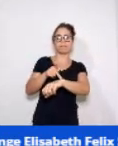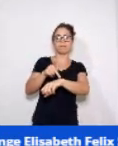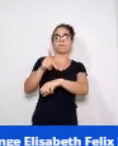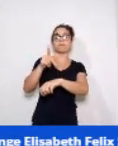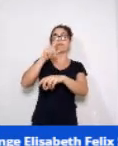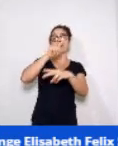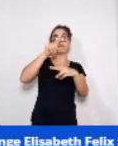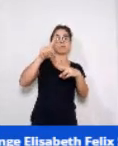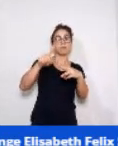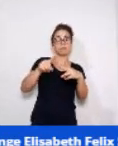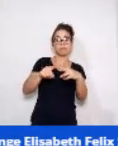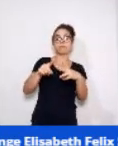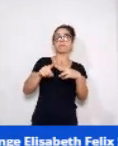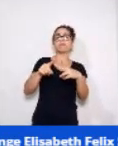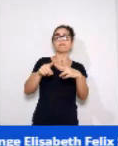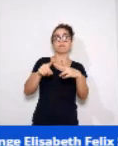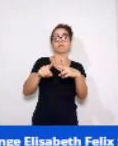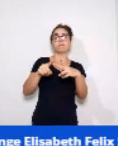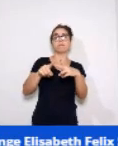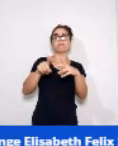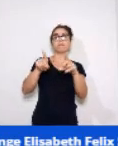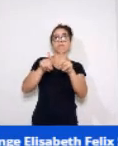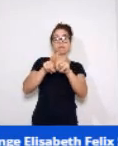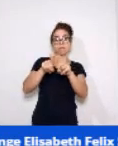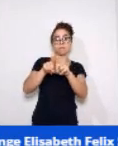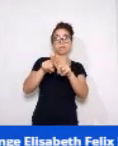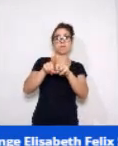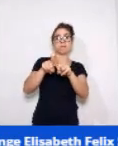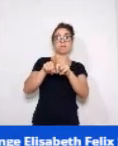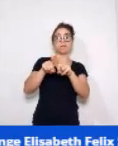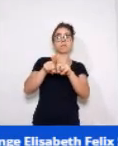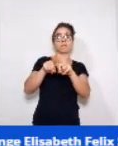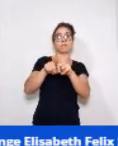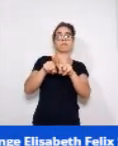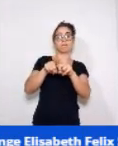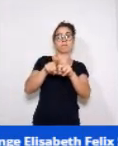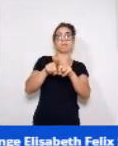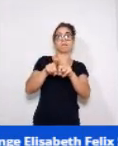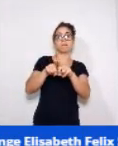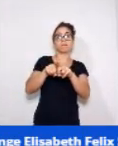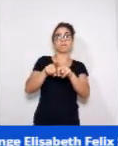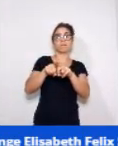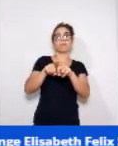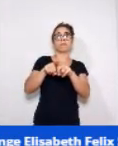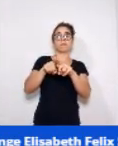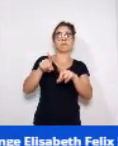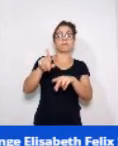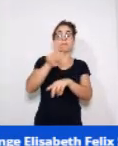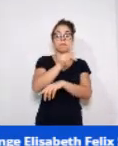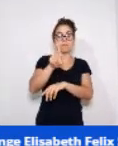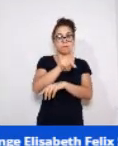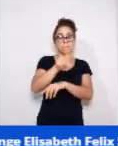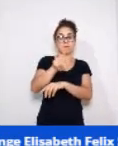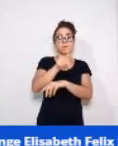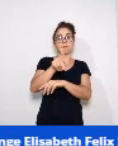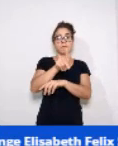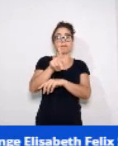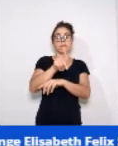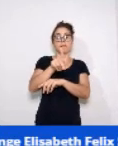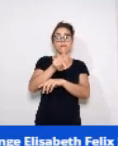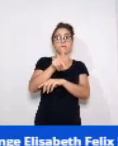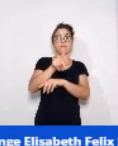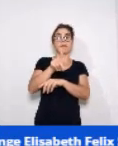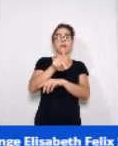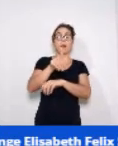muito importante também que precisamos trazer diante desses desafios é o professor se reposicionar no seu